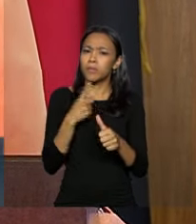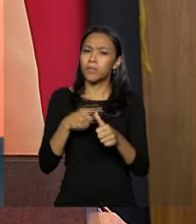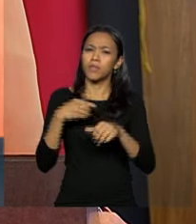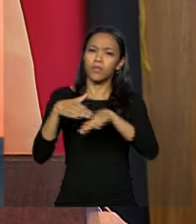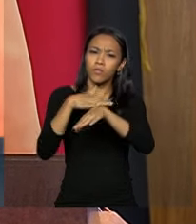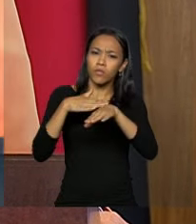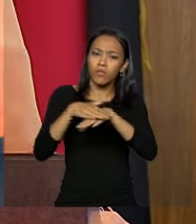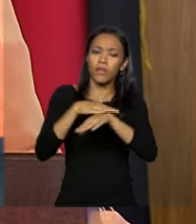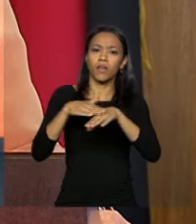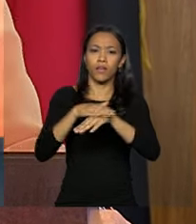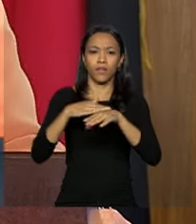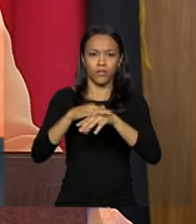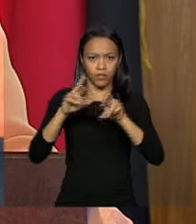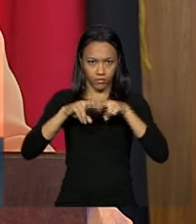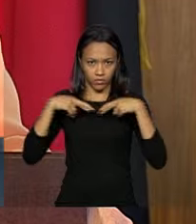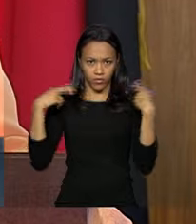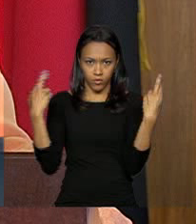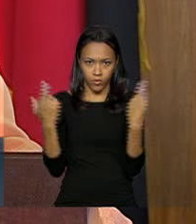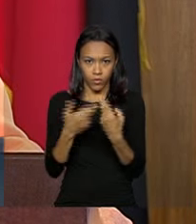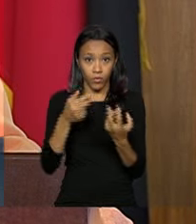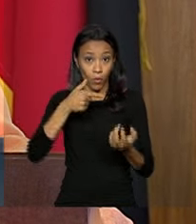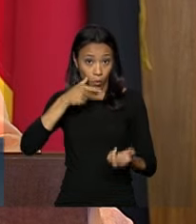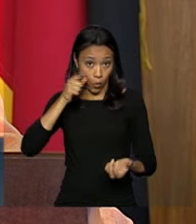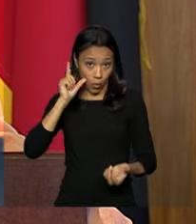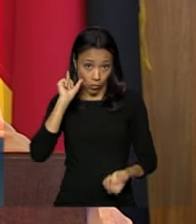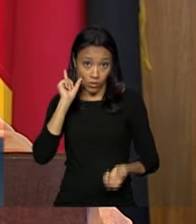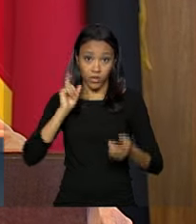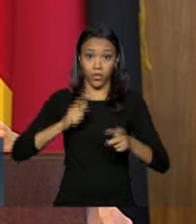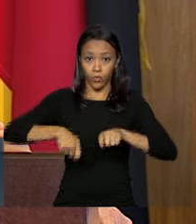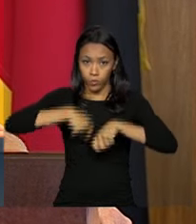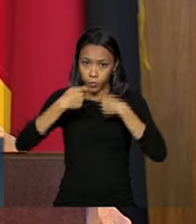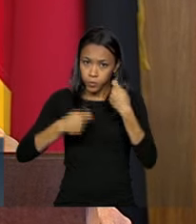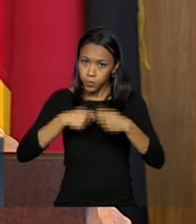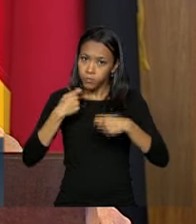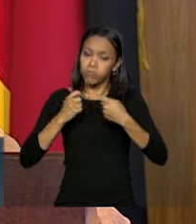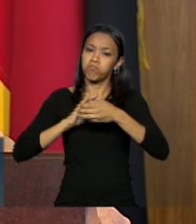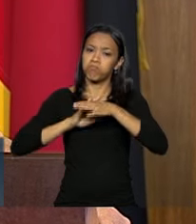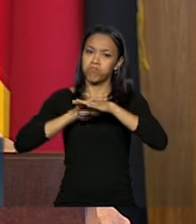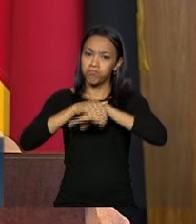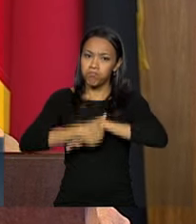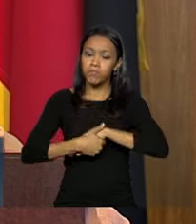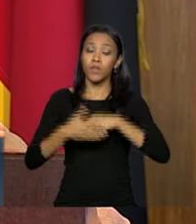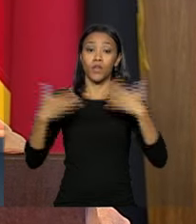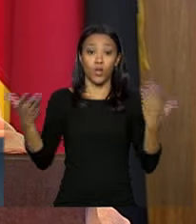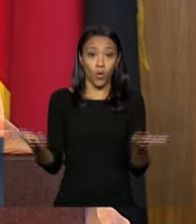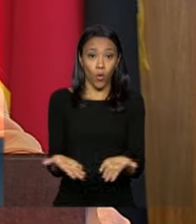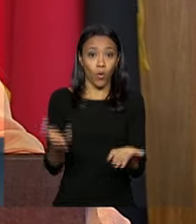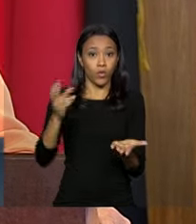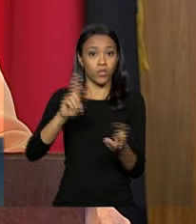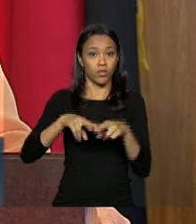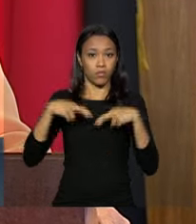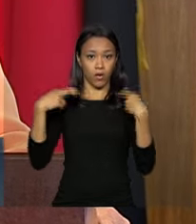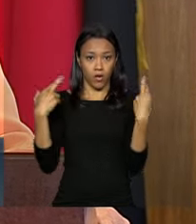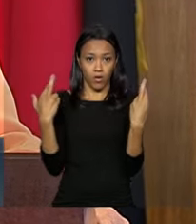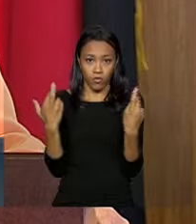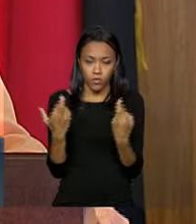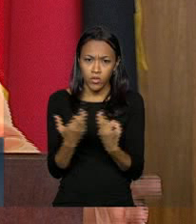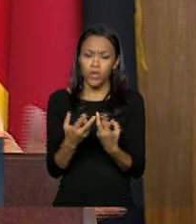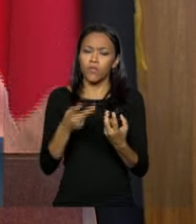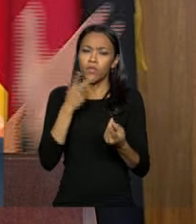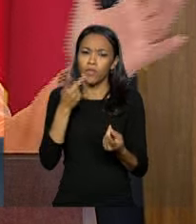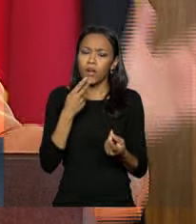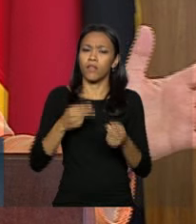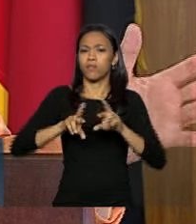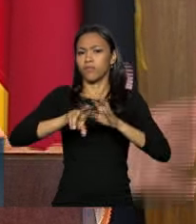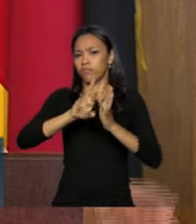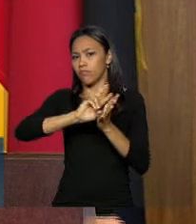consultas intergovernamentais, ontem o jantar e hoje a reunião plenária. Área em que foram relatados os resultados.